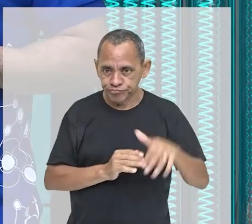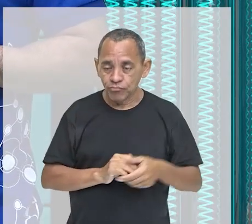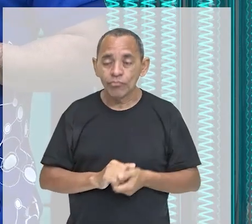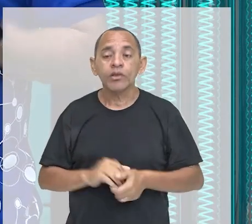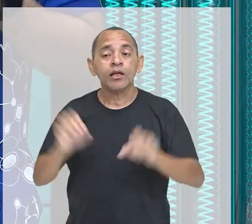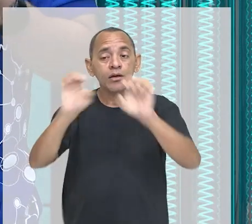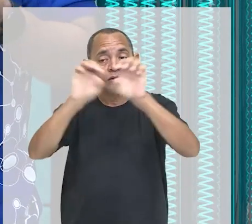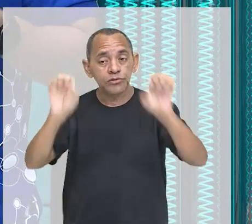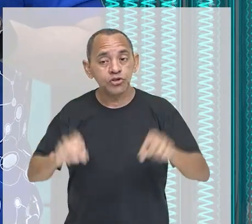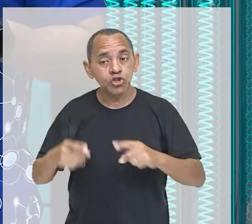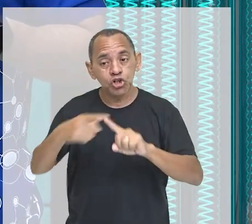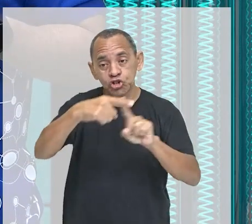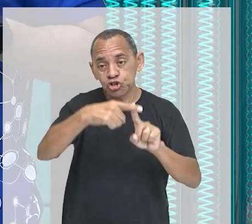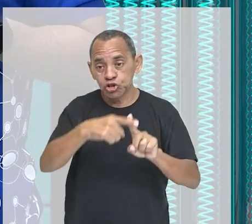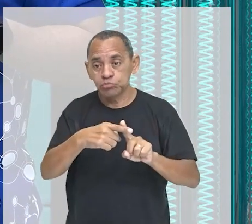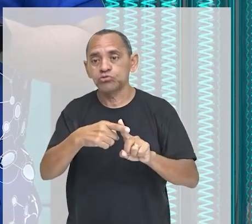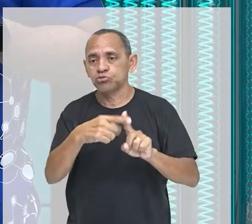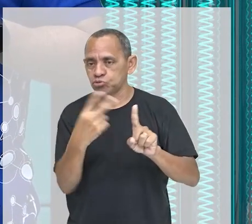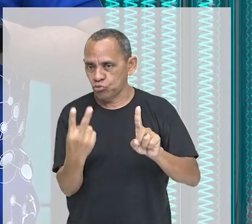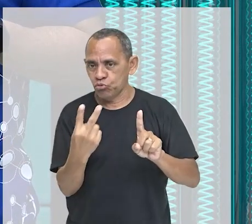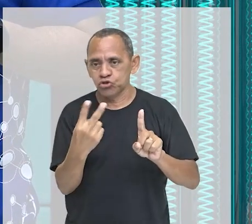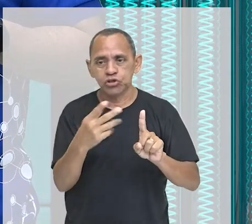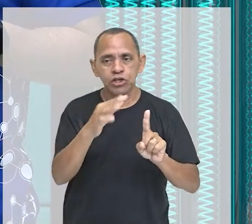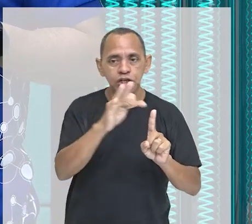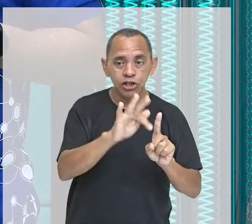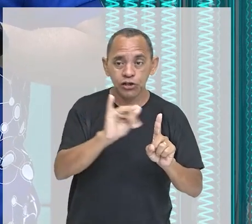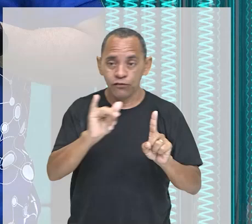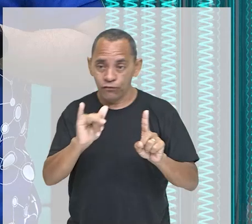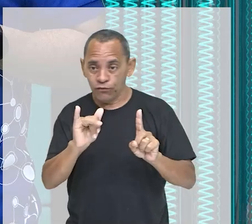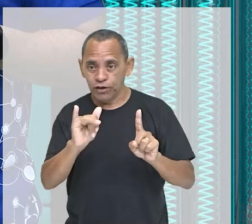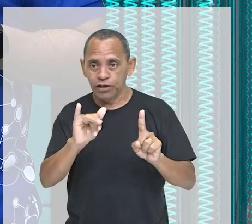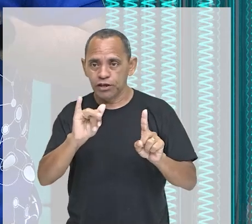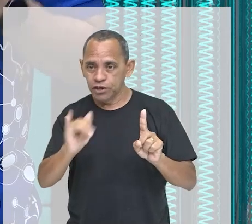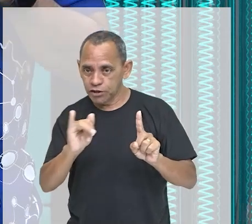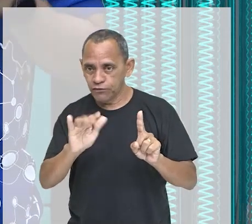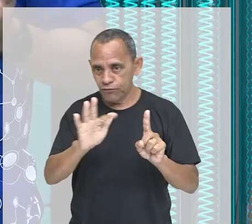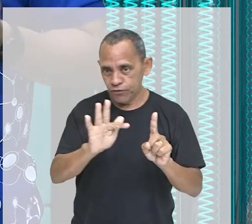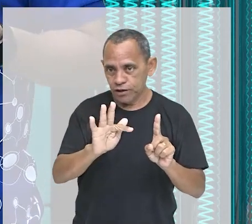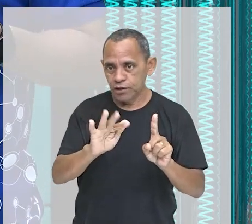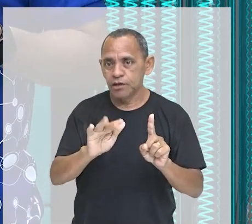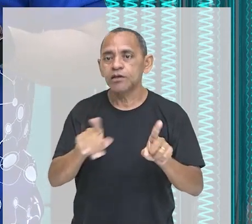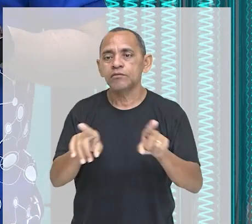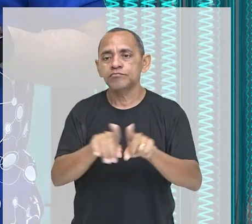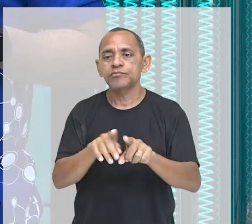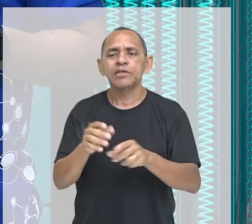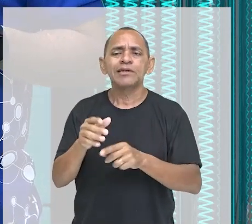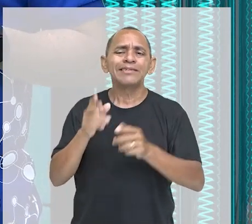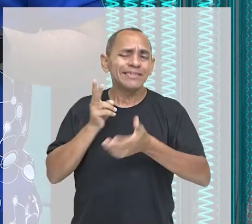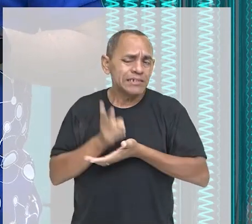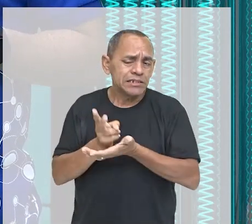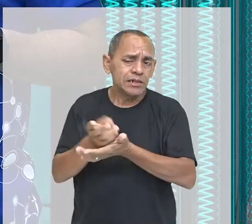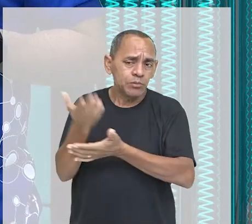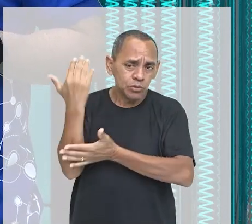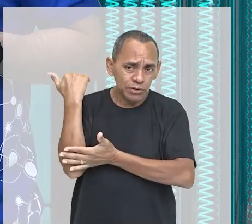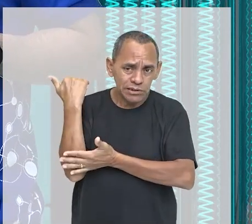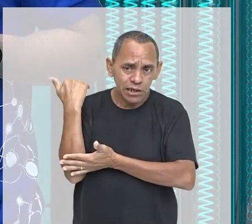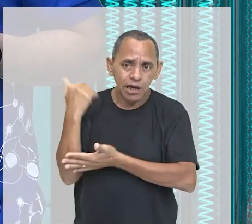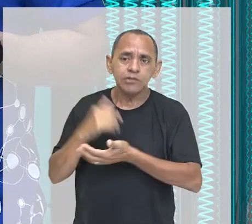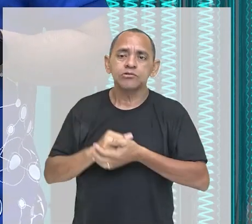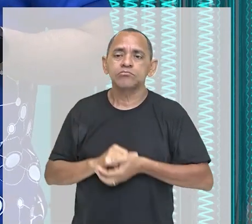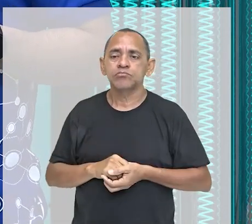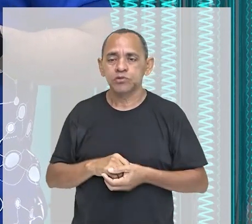2, eu vou ter if, a primeira oração vai estar sempre no passado, e a segunda, ela vai contar com o